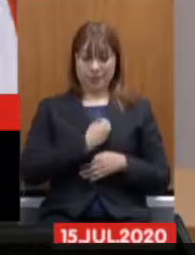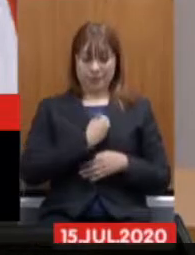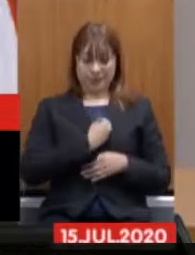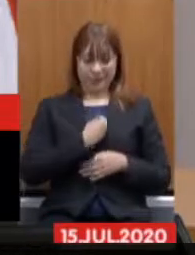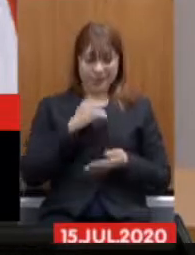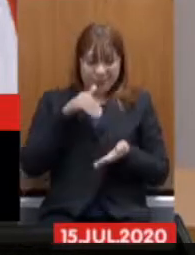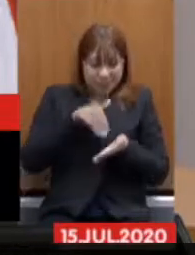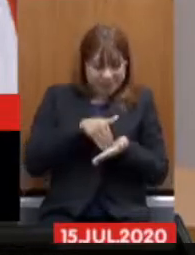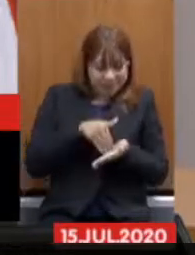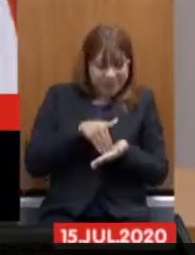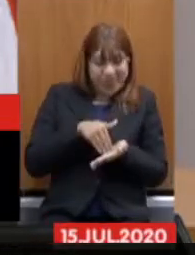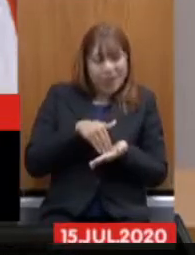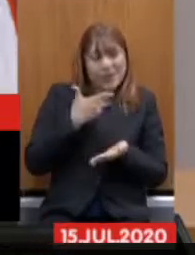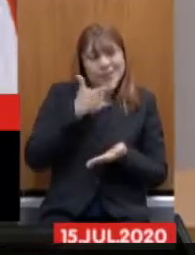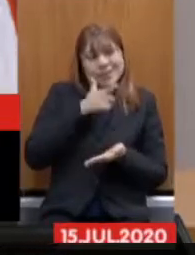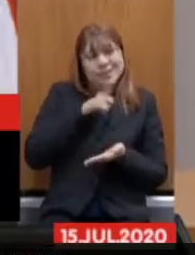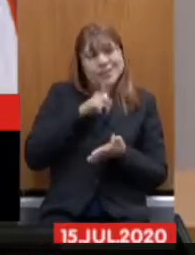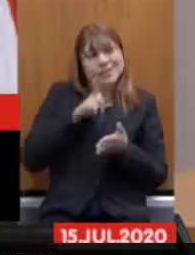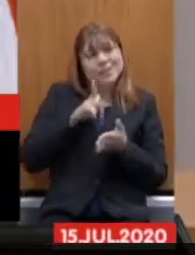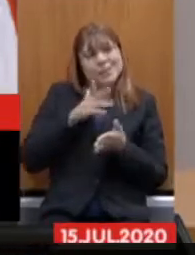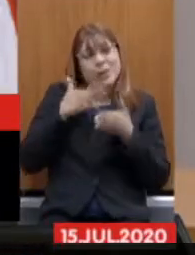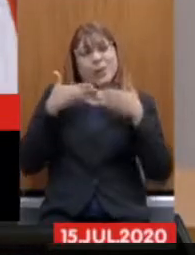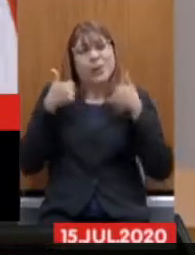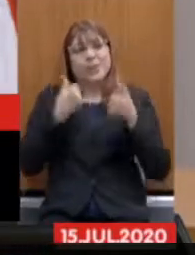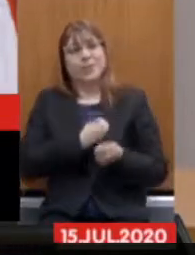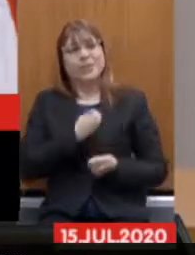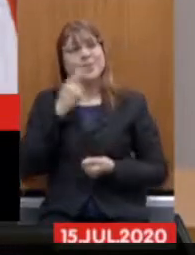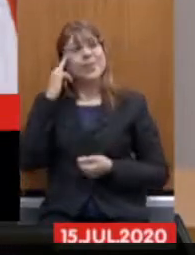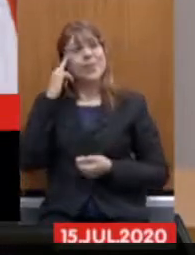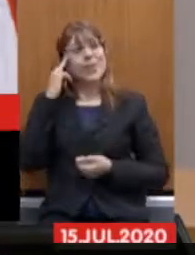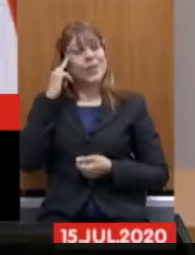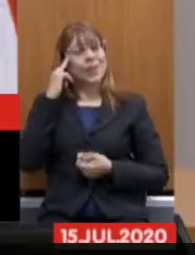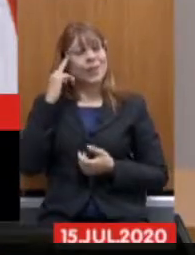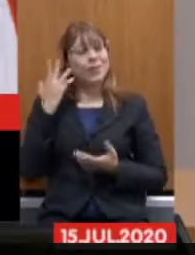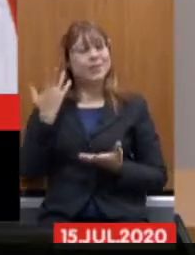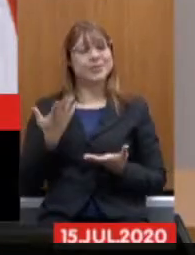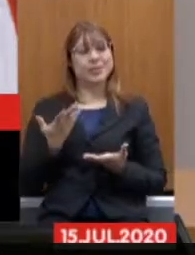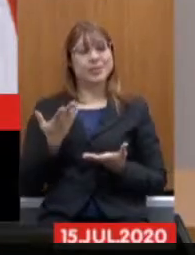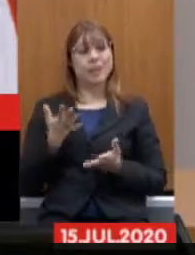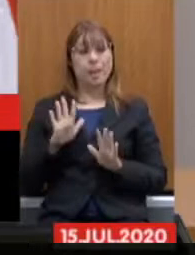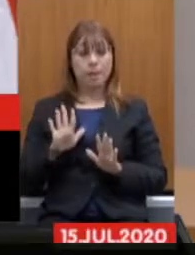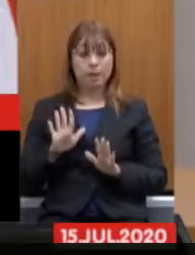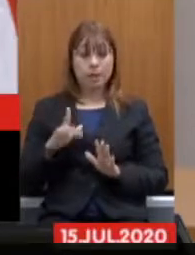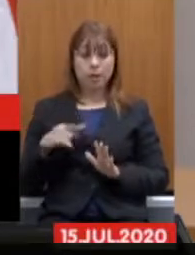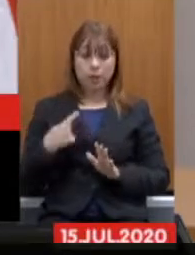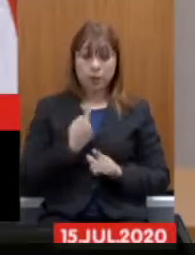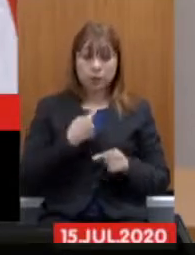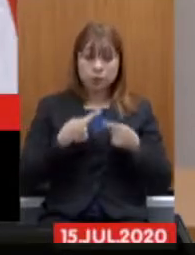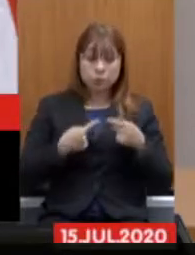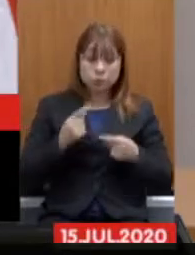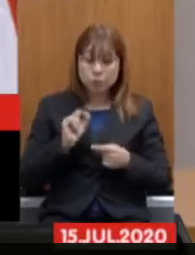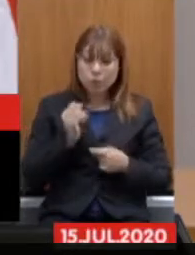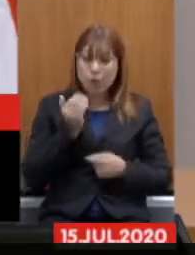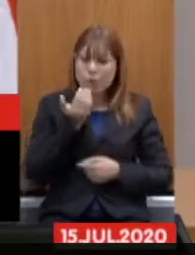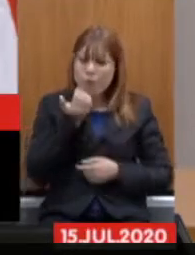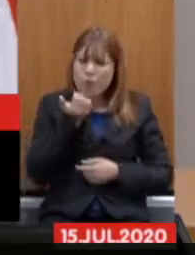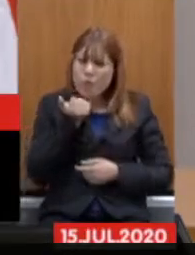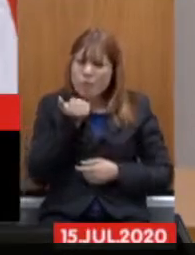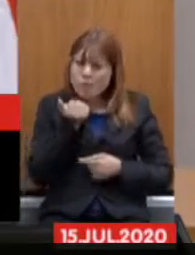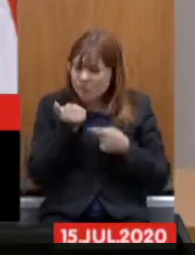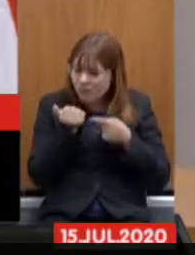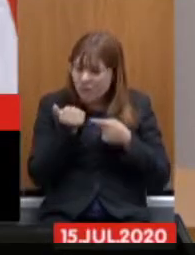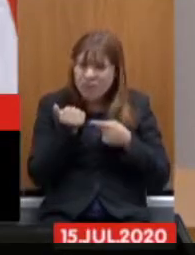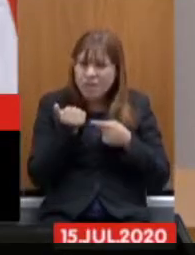é um sonho de todos nós o que nós estamos discutindo aqui é comer só